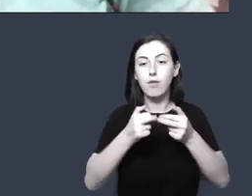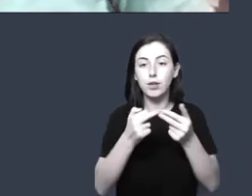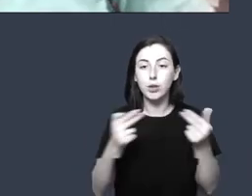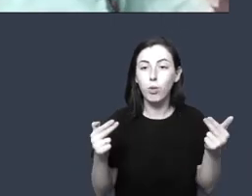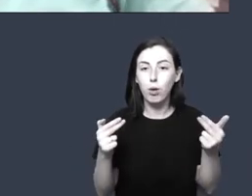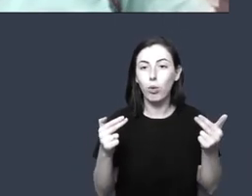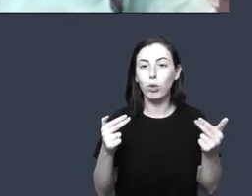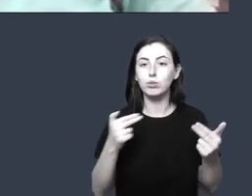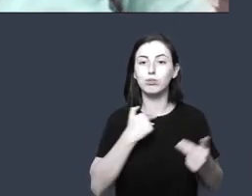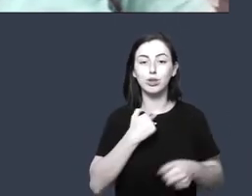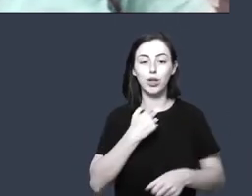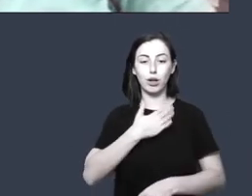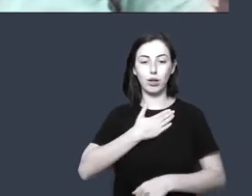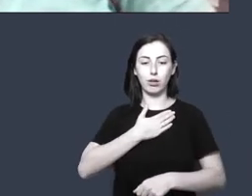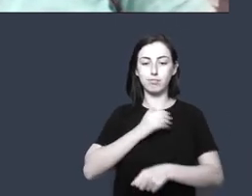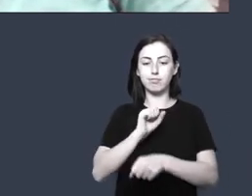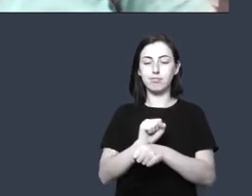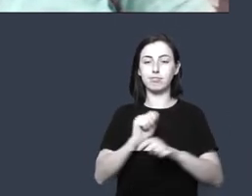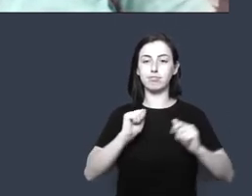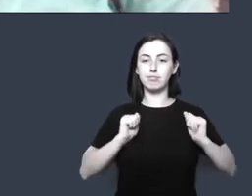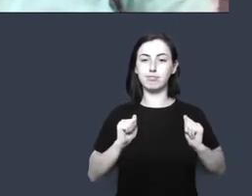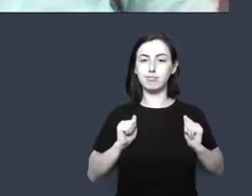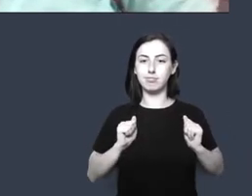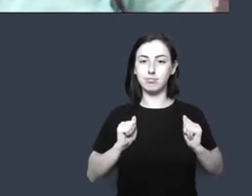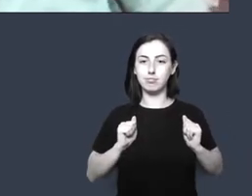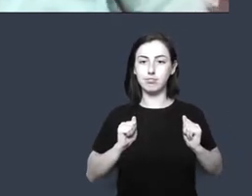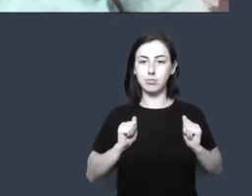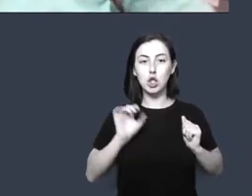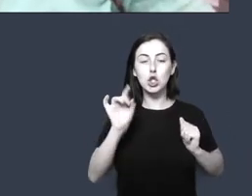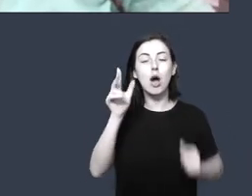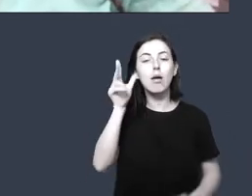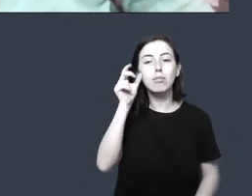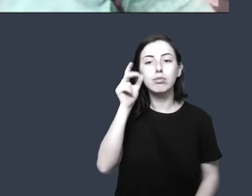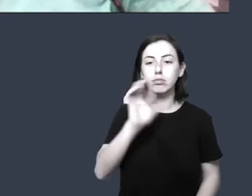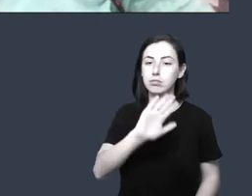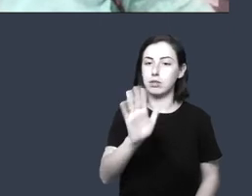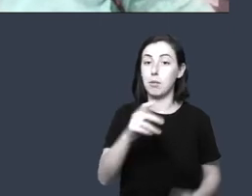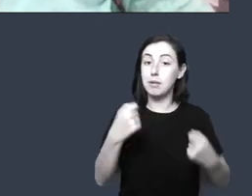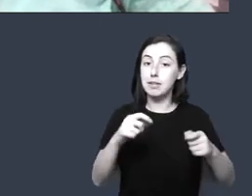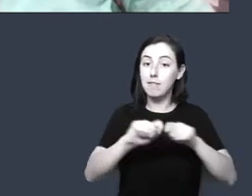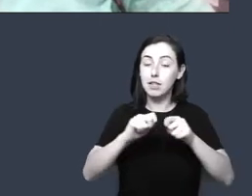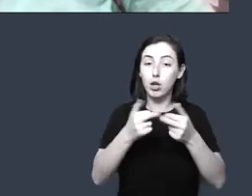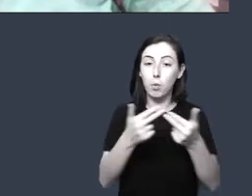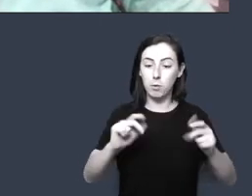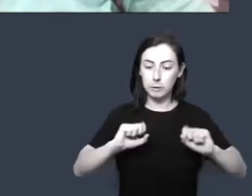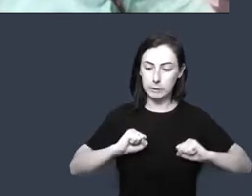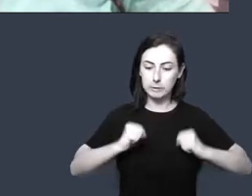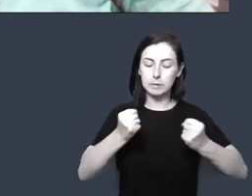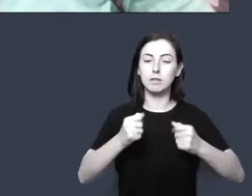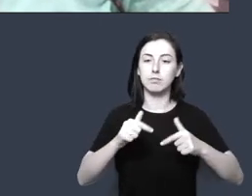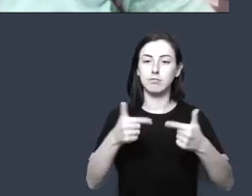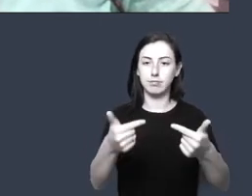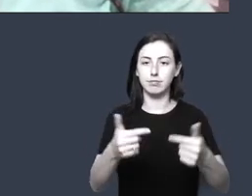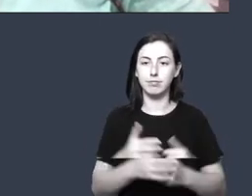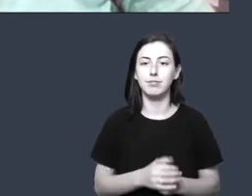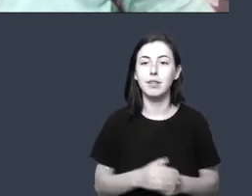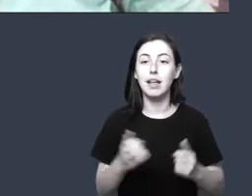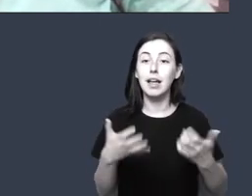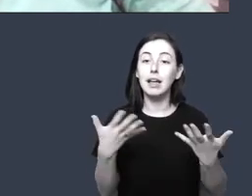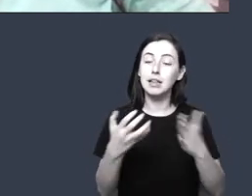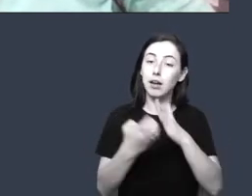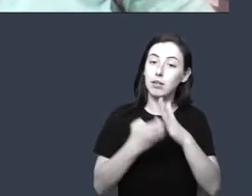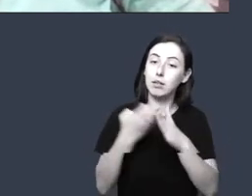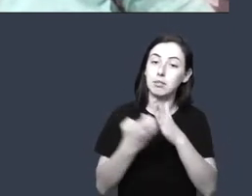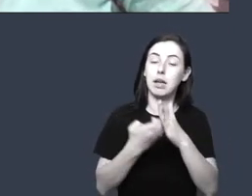estava acontecendo, e que eu tinha que fazer alguma coisa. E aí o AI Inclusive veio realmente desse inquietamento de